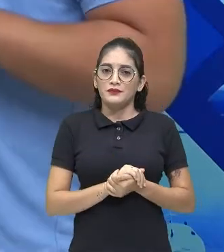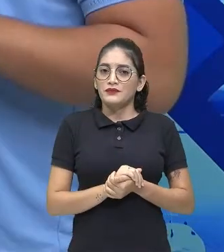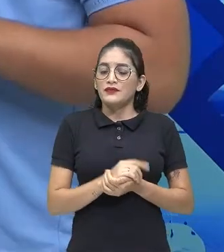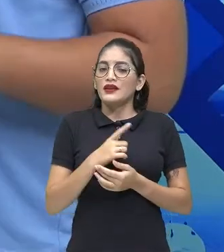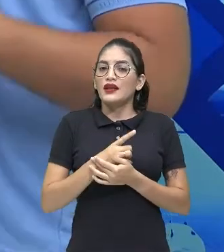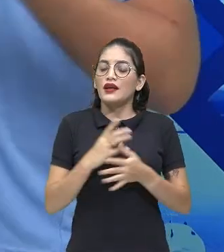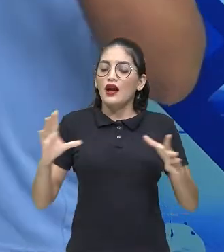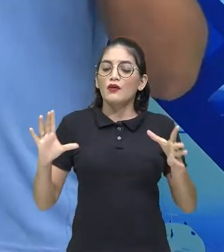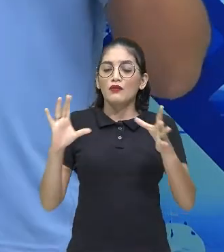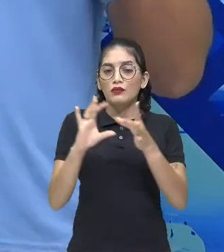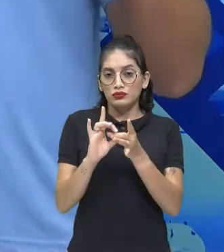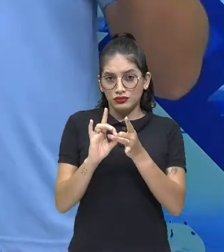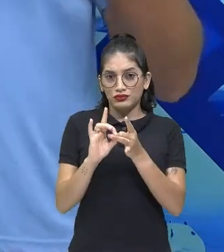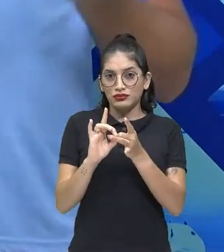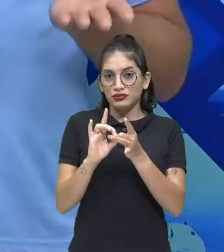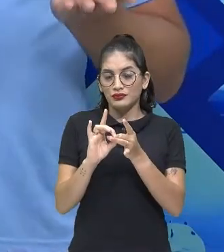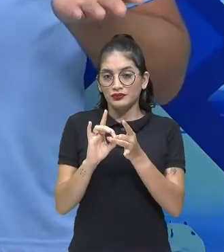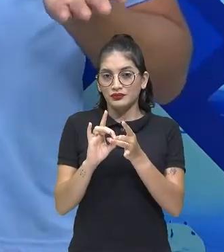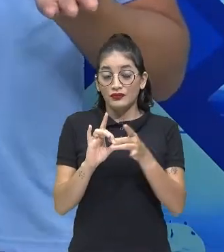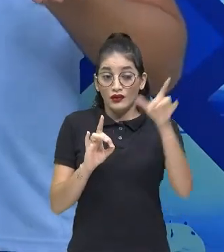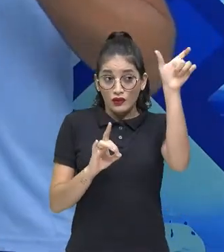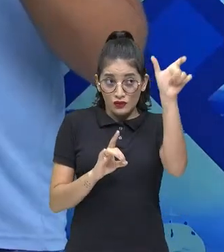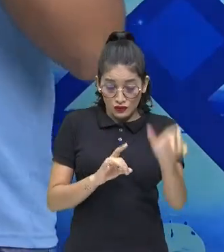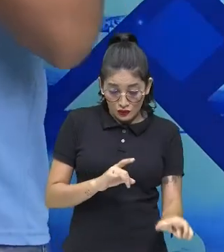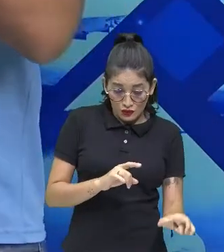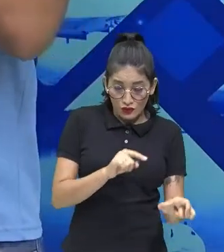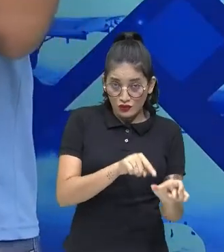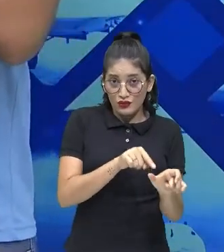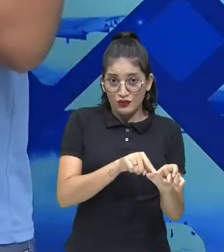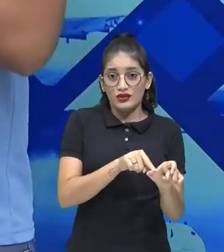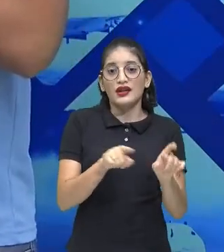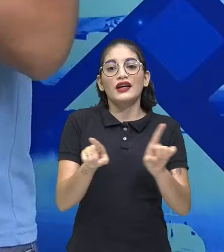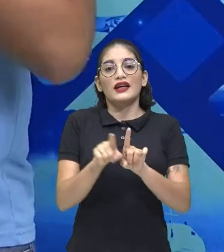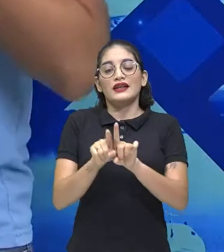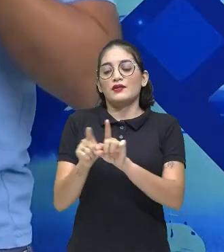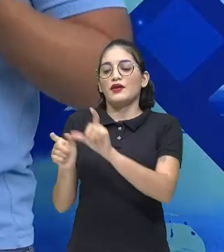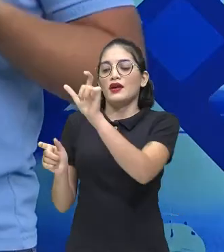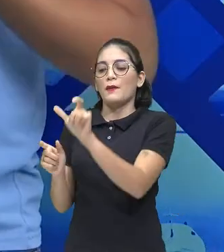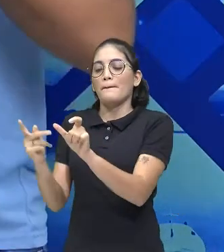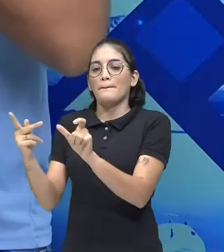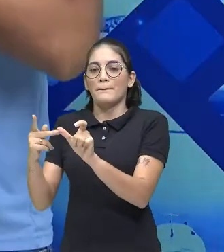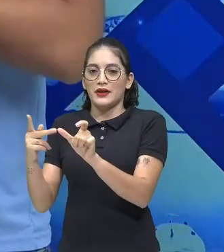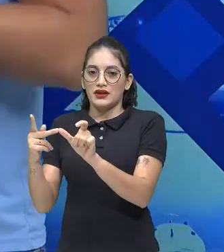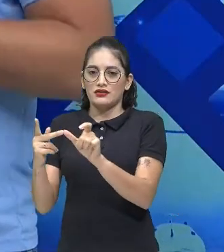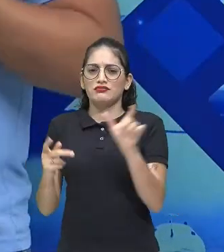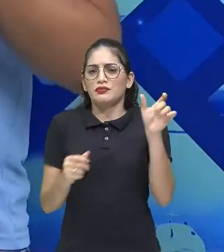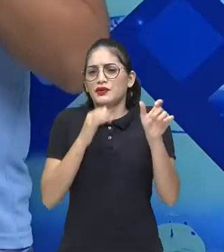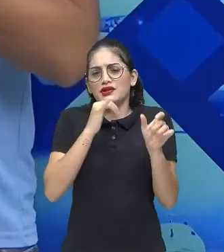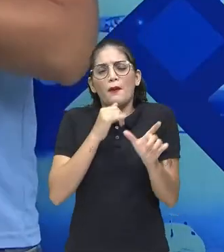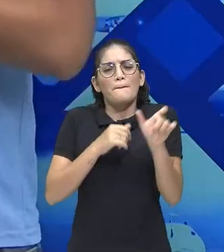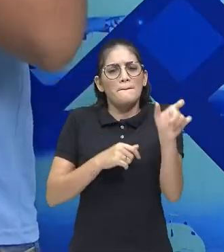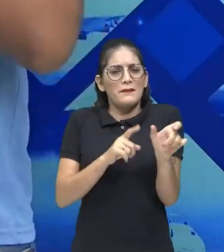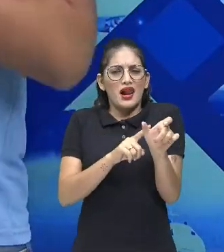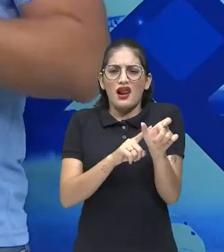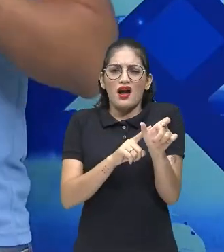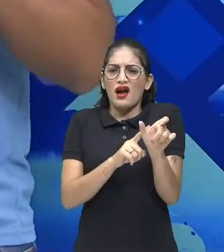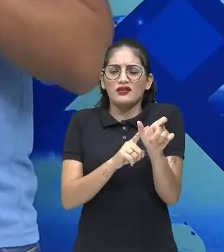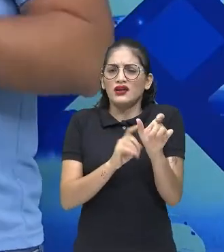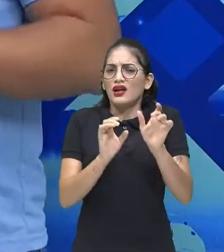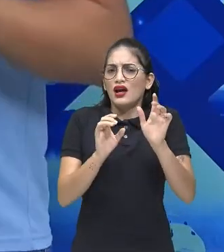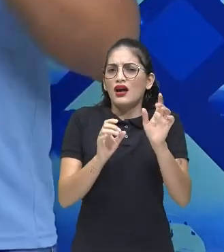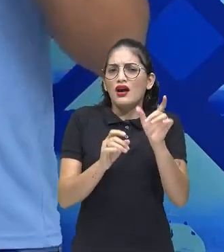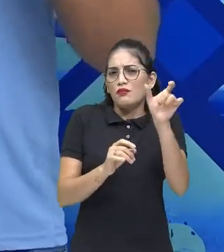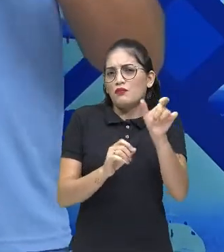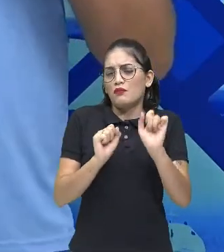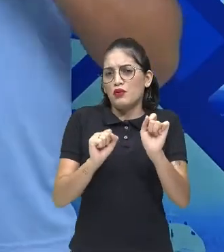essa conexão do sujeito com um predicativo, ou seja, uma palavra, um termo que vai